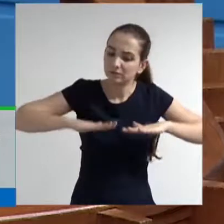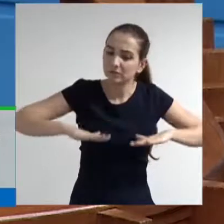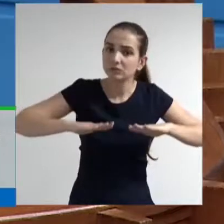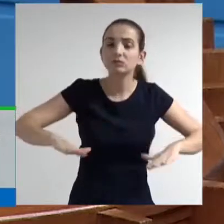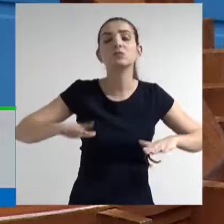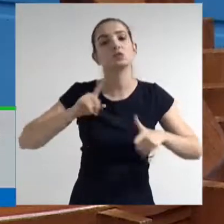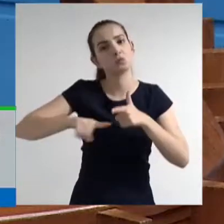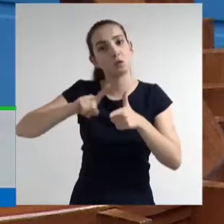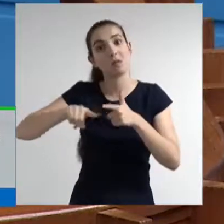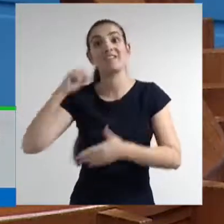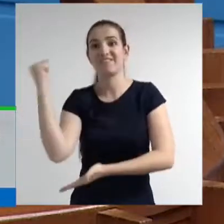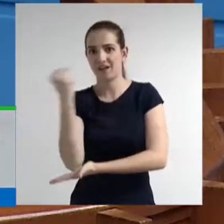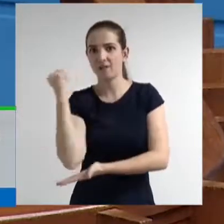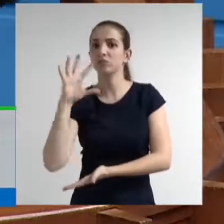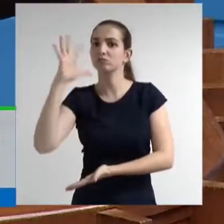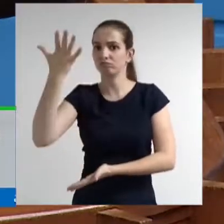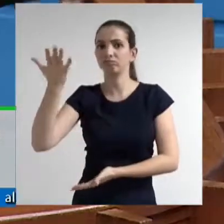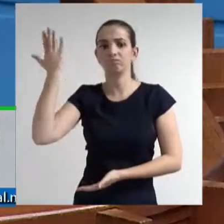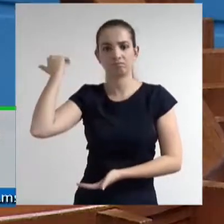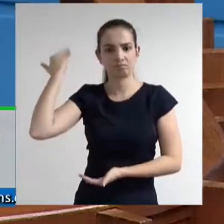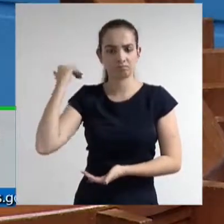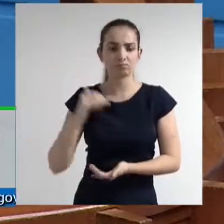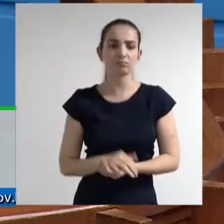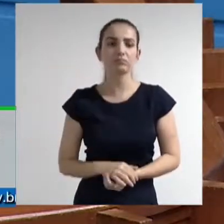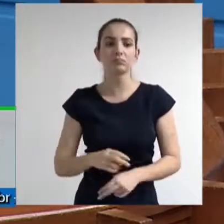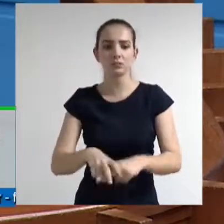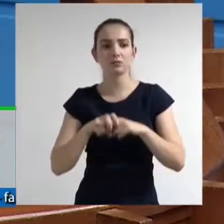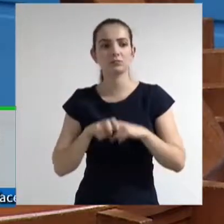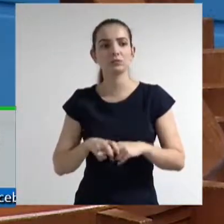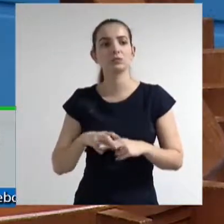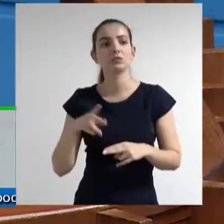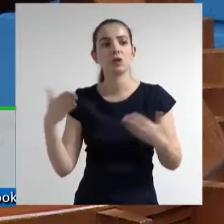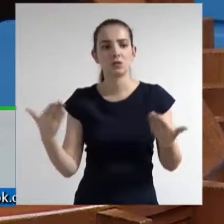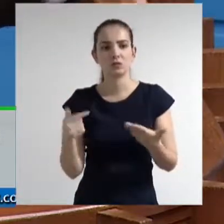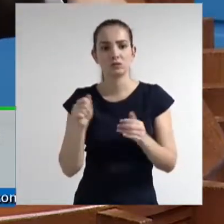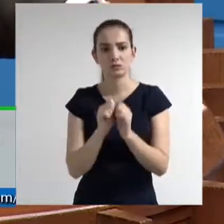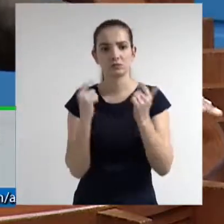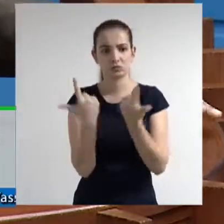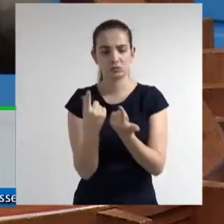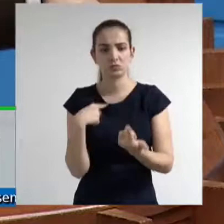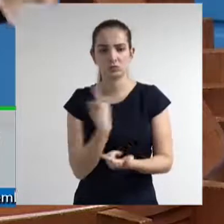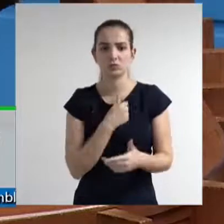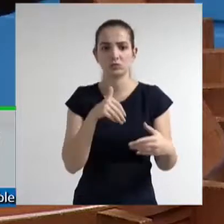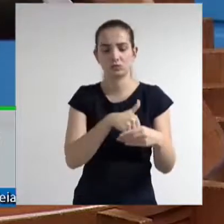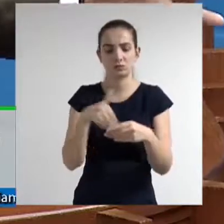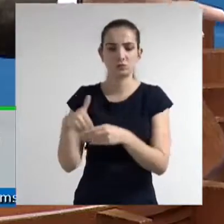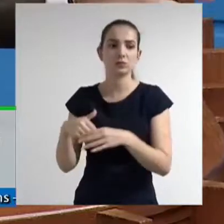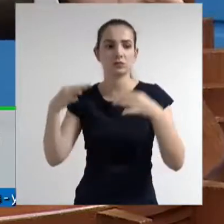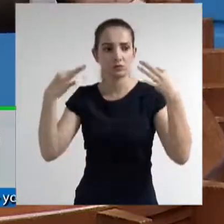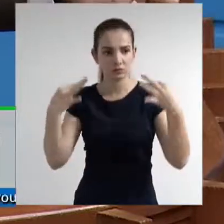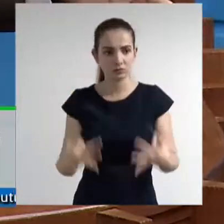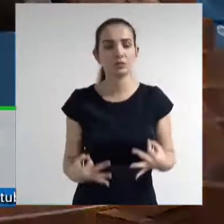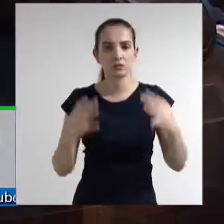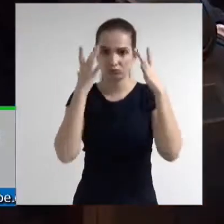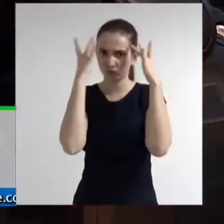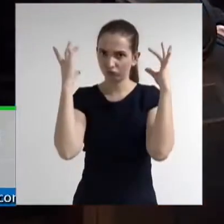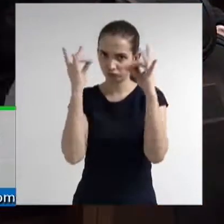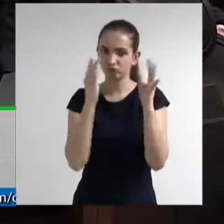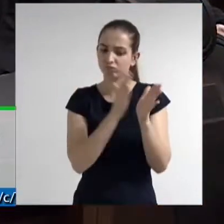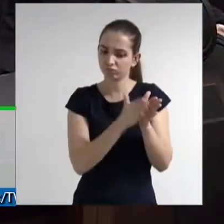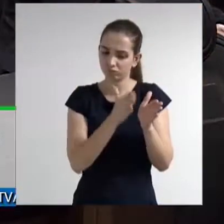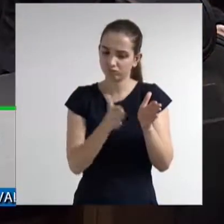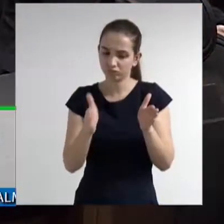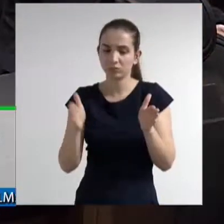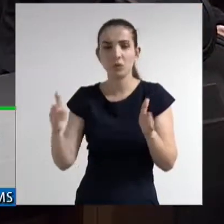foram feitos. Então, acho que é prudente, cabe à casa, nós estamos fazendo a votação correta, votei favoravelmente, vou votar,